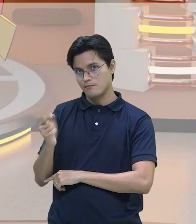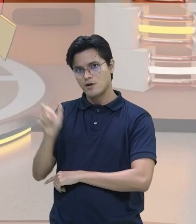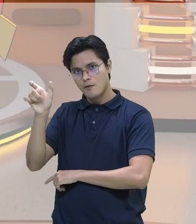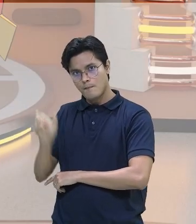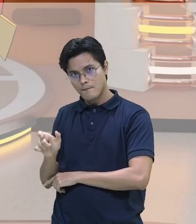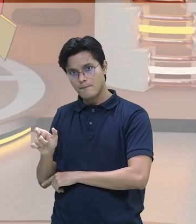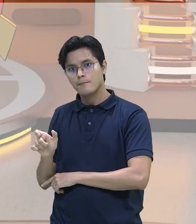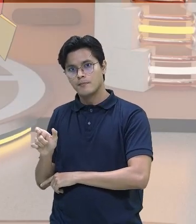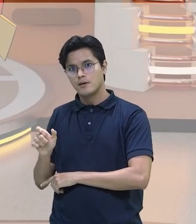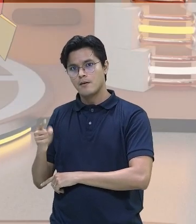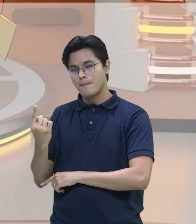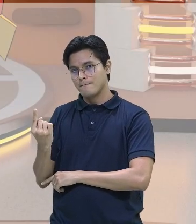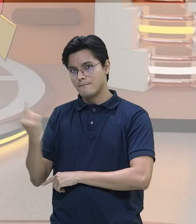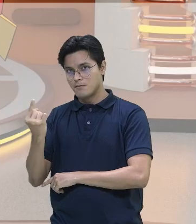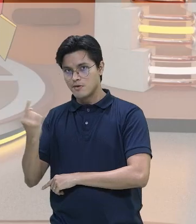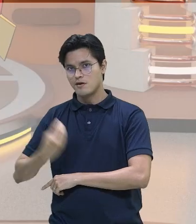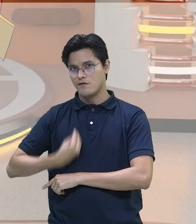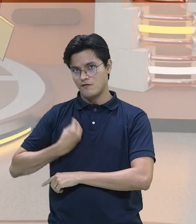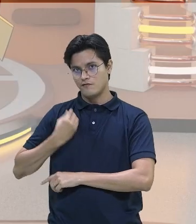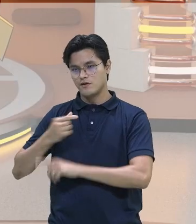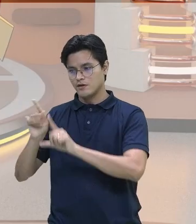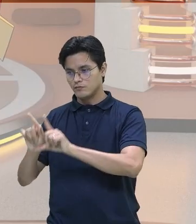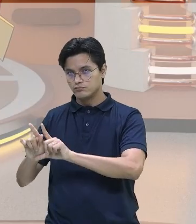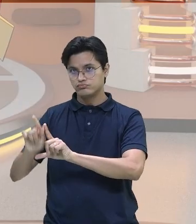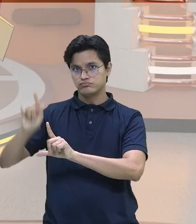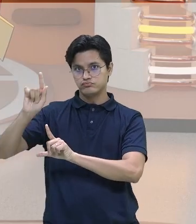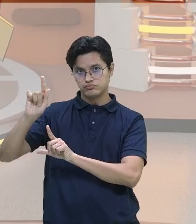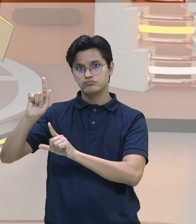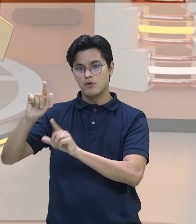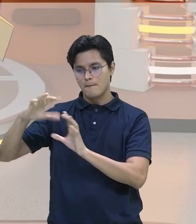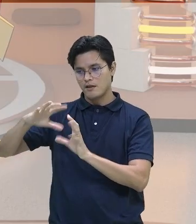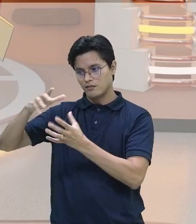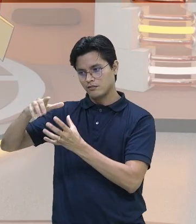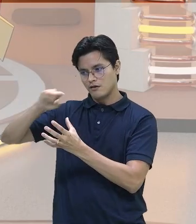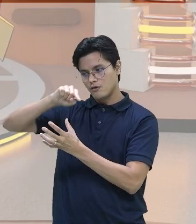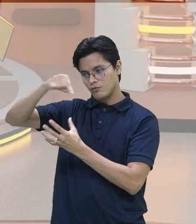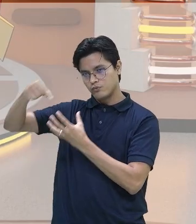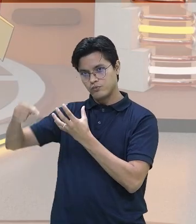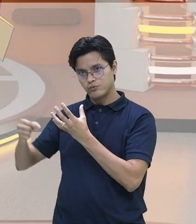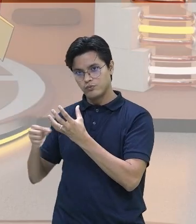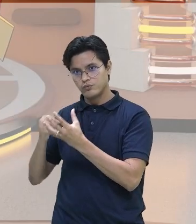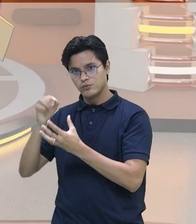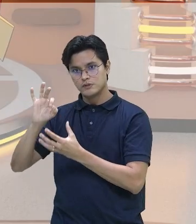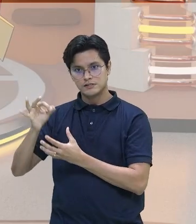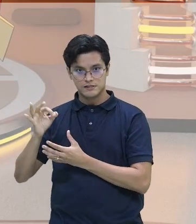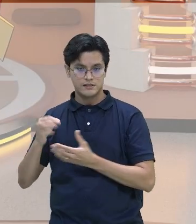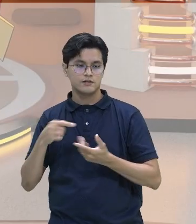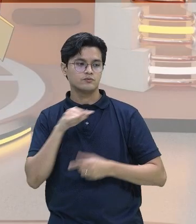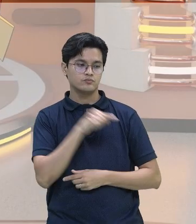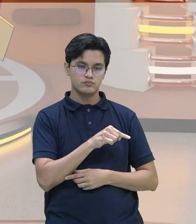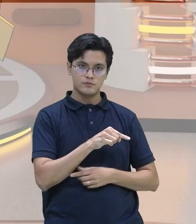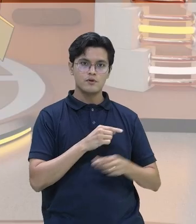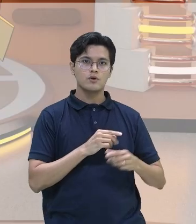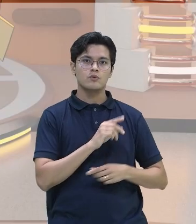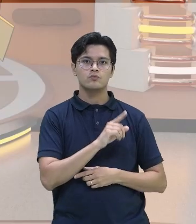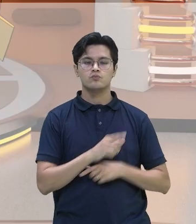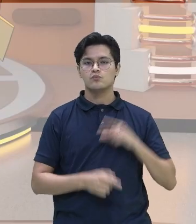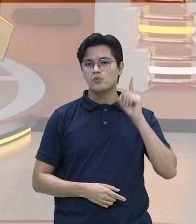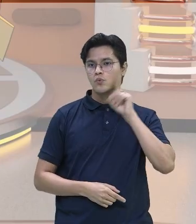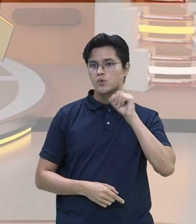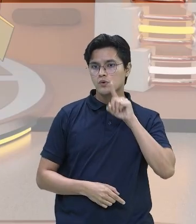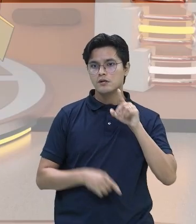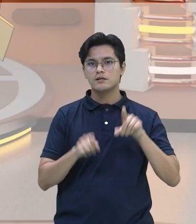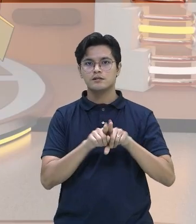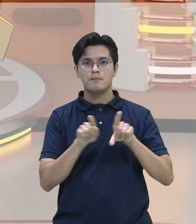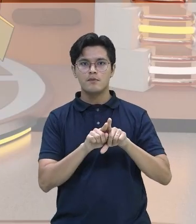2. E os Estados Unidos não ficou atrás. Em 61, ele manda Alan Shepard, torna-se ali o primeiro homem, né, o